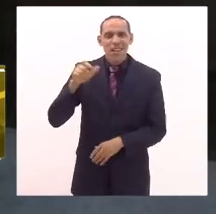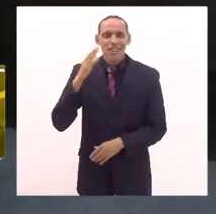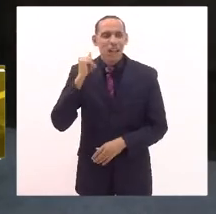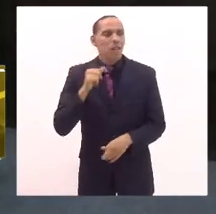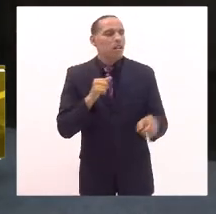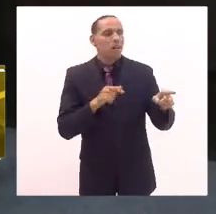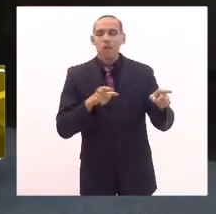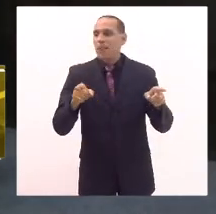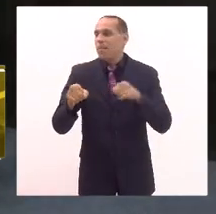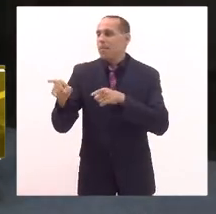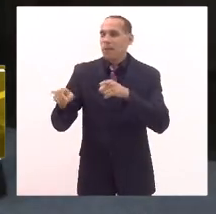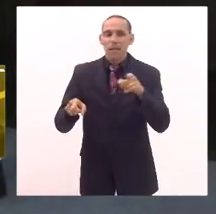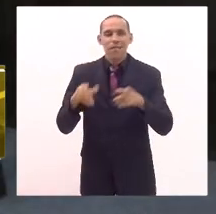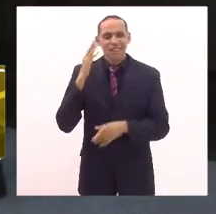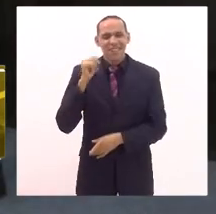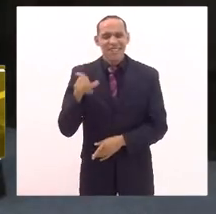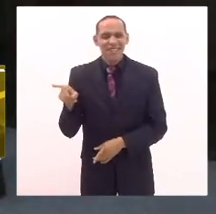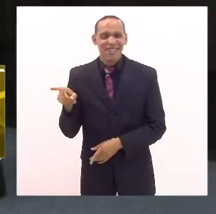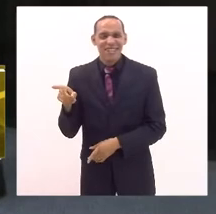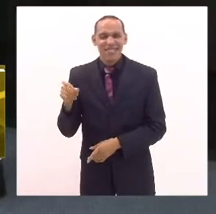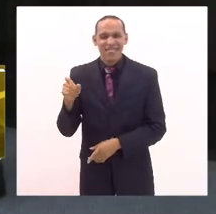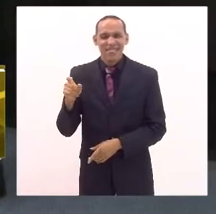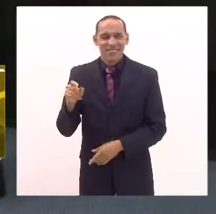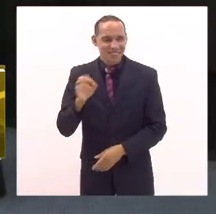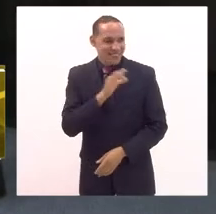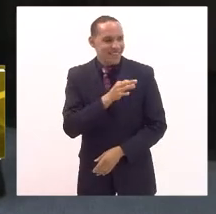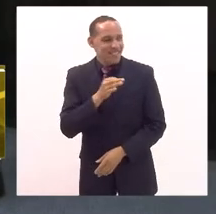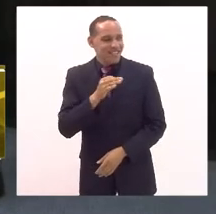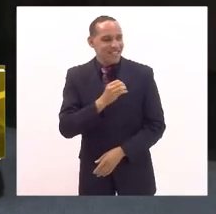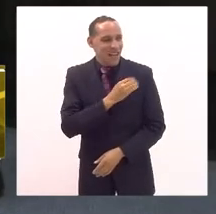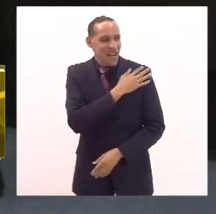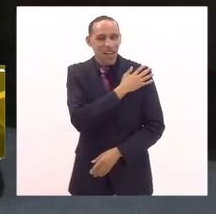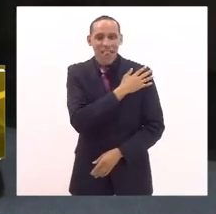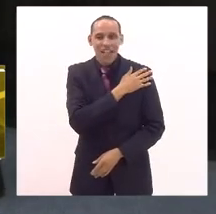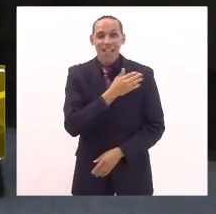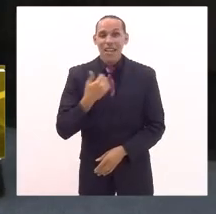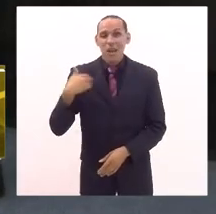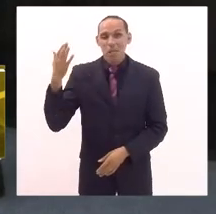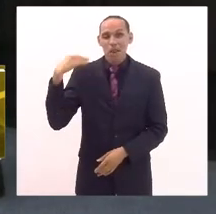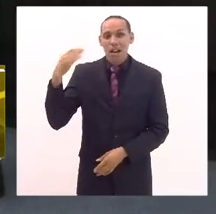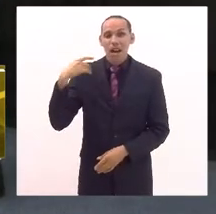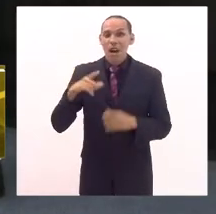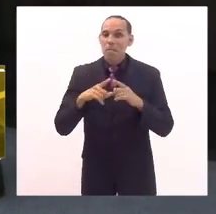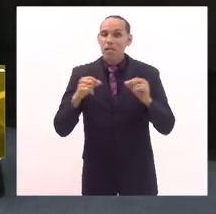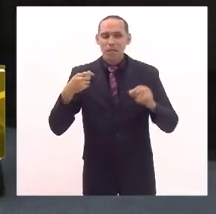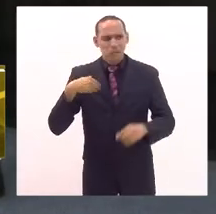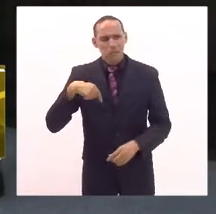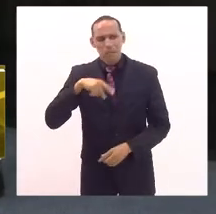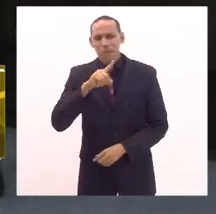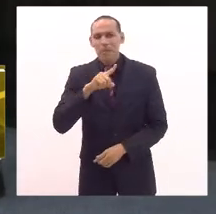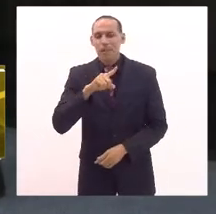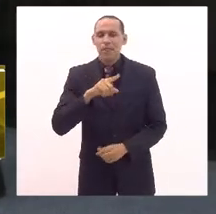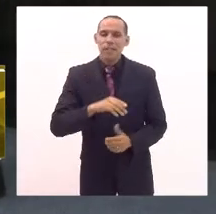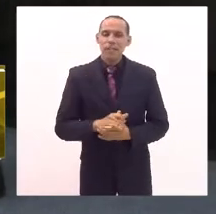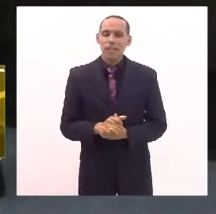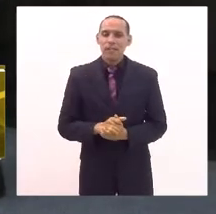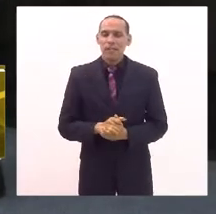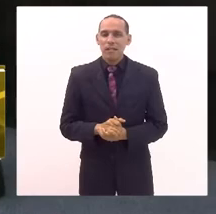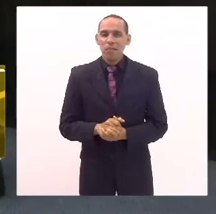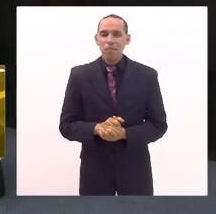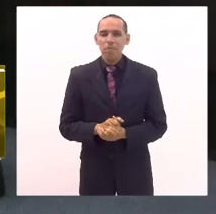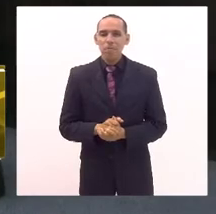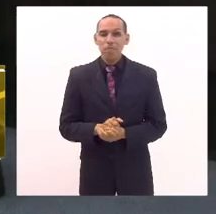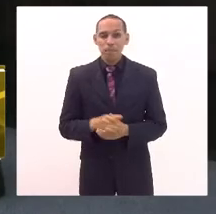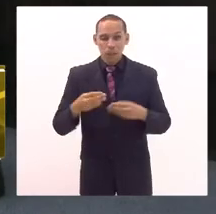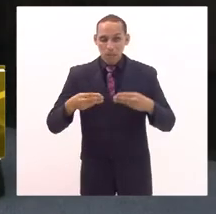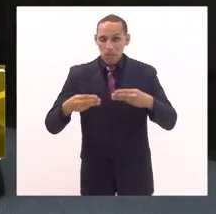aquele ali é dali, de lá. Eu não é, coronel. Eu fui, estive em Brasília, no Estado-Maior, no